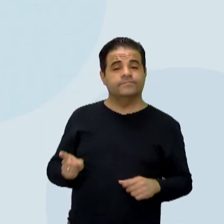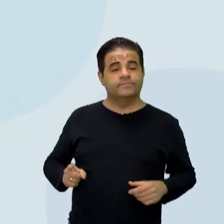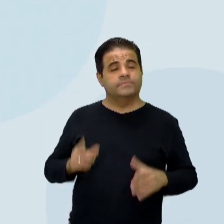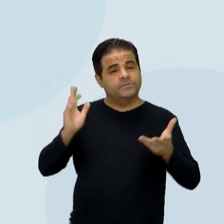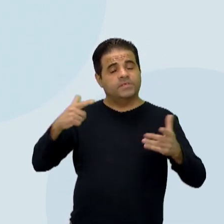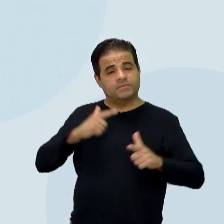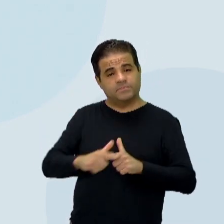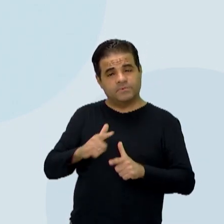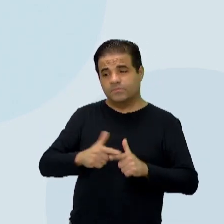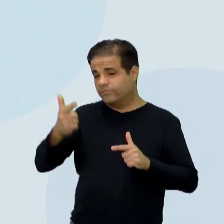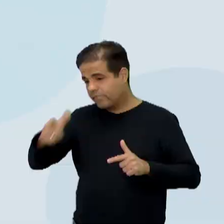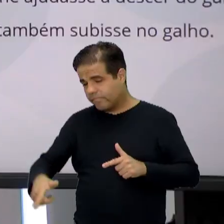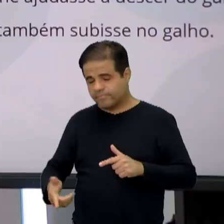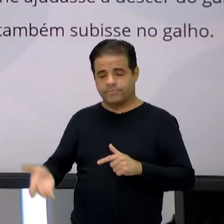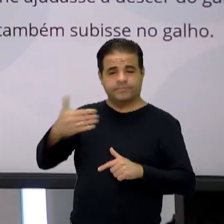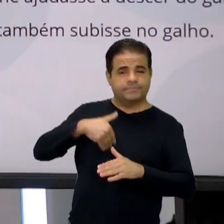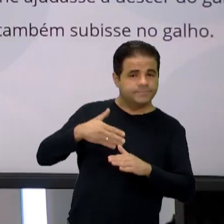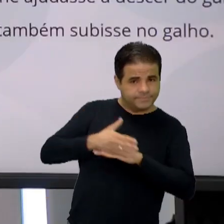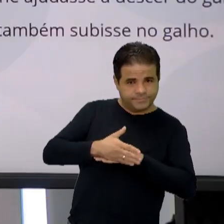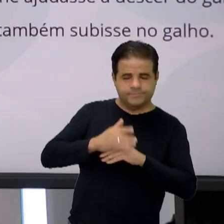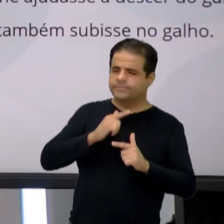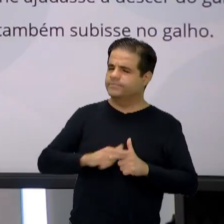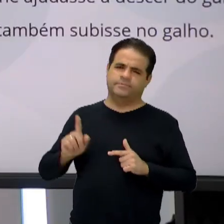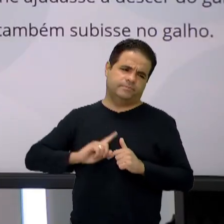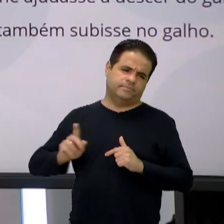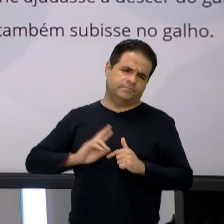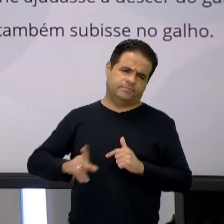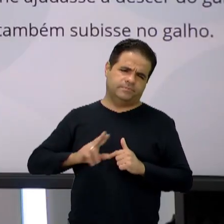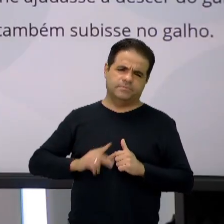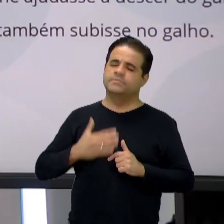ele já está com um problema, ele quer que o outro entre em problema também? Não, ele